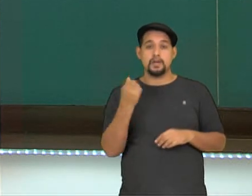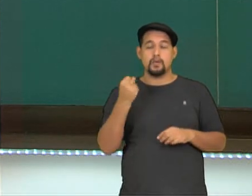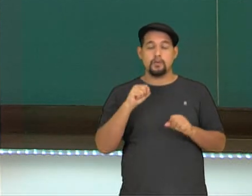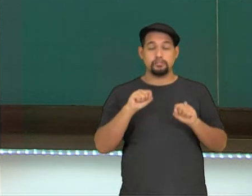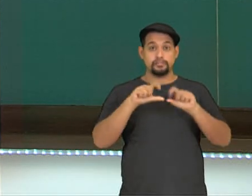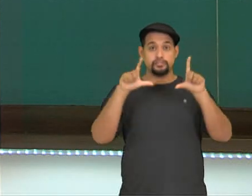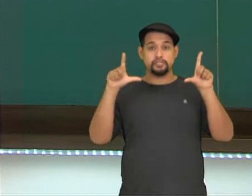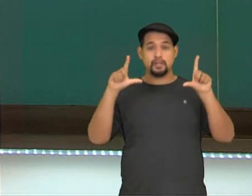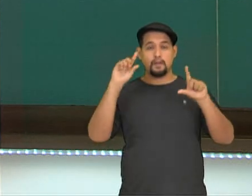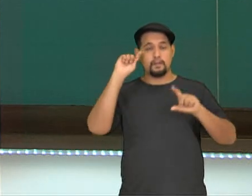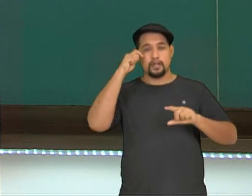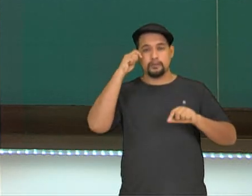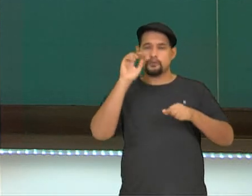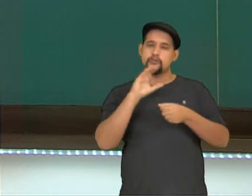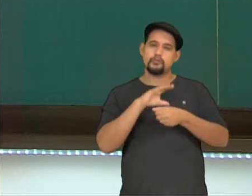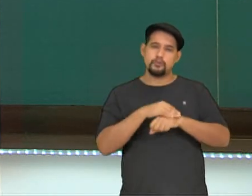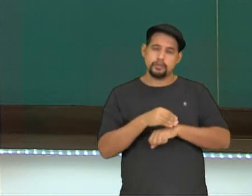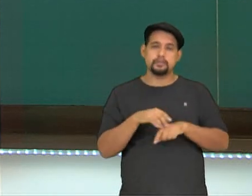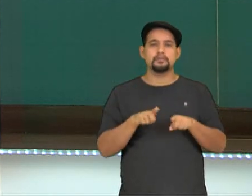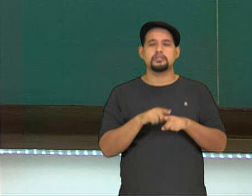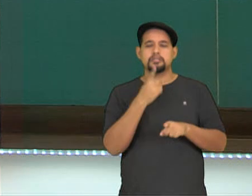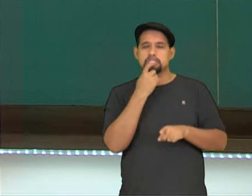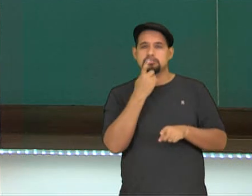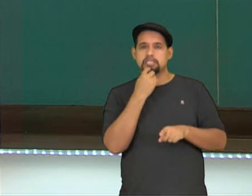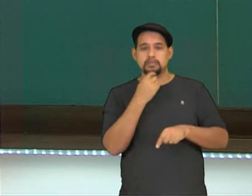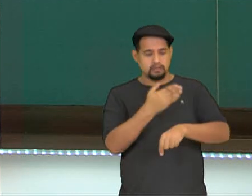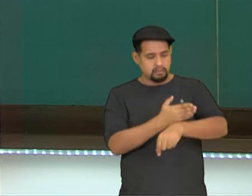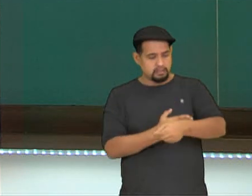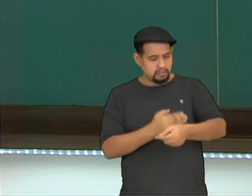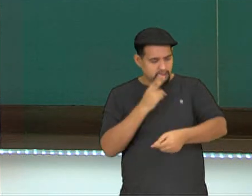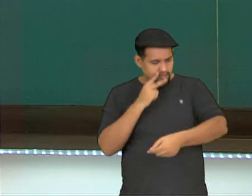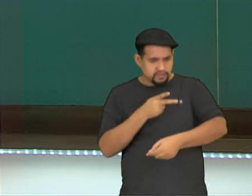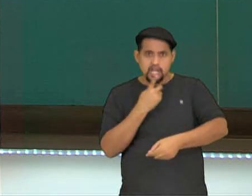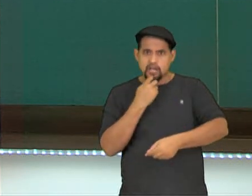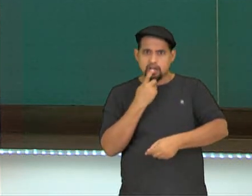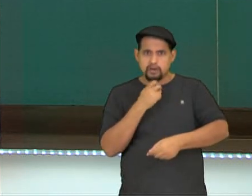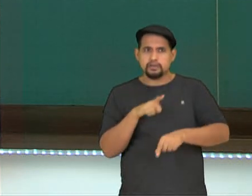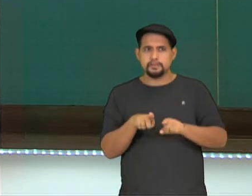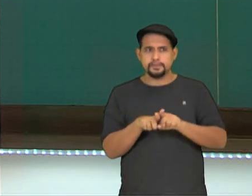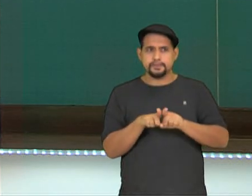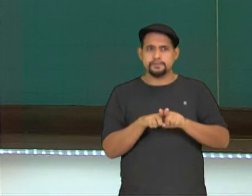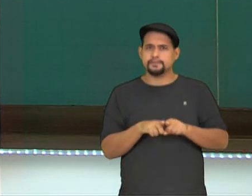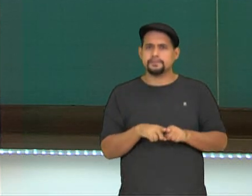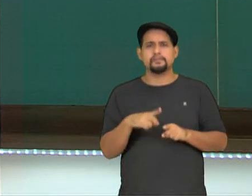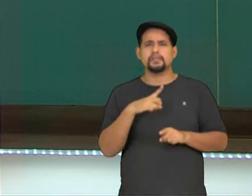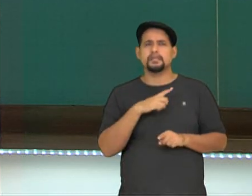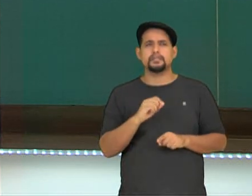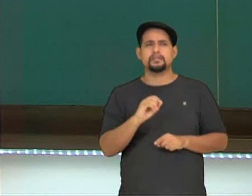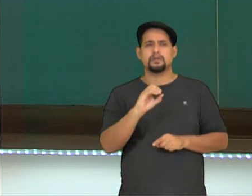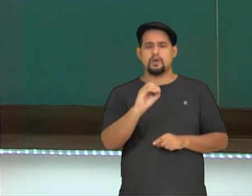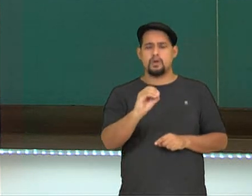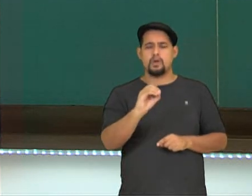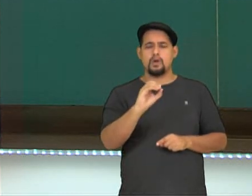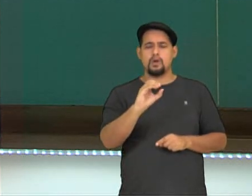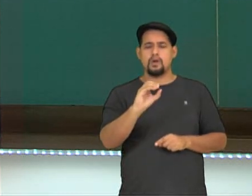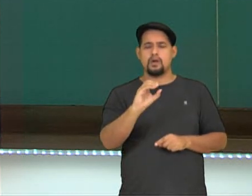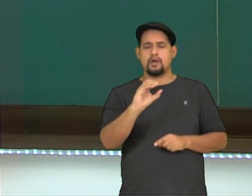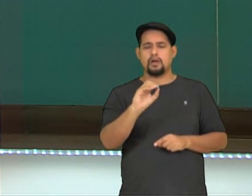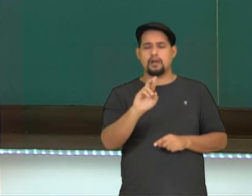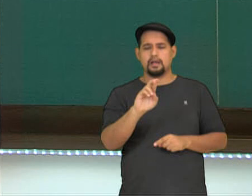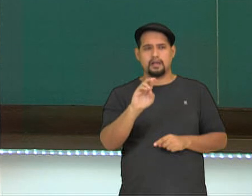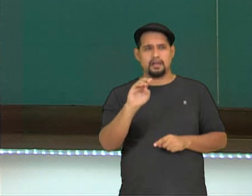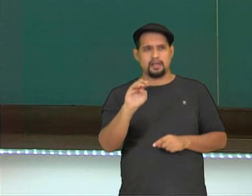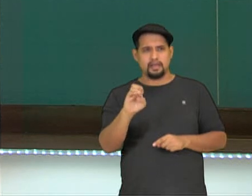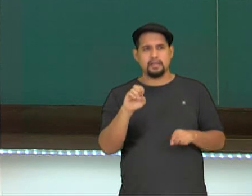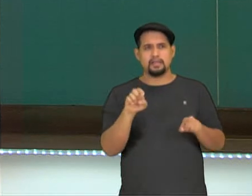associação do vermelho pelo sangue, porque eles sabiam do vermelho porque eles sangravam, então eles viam essa cor atuante neles. E eles tinham um ocre, que era exatamente aquele amarelo